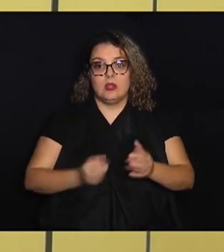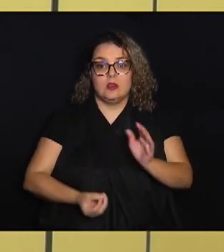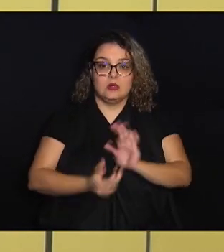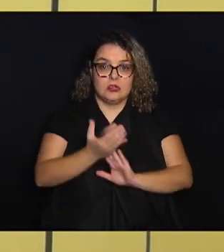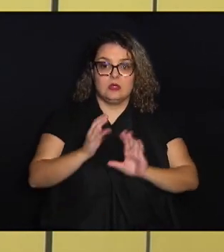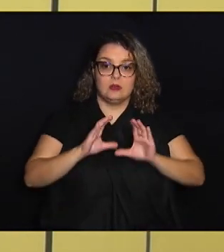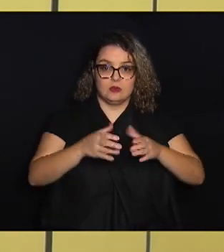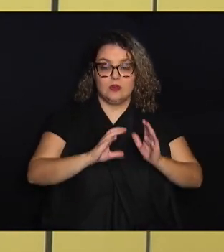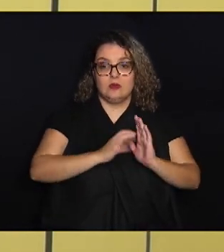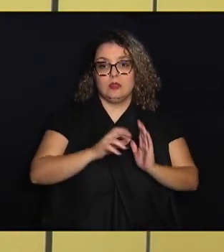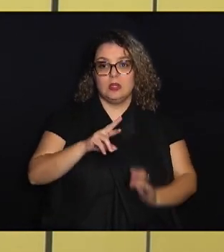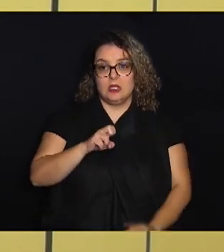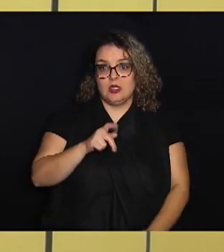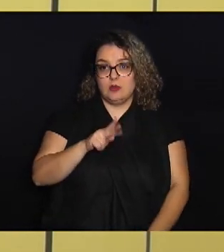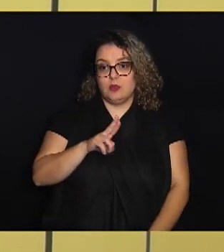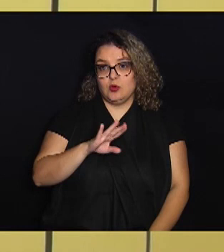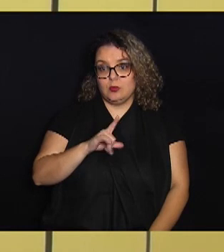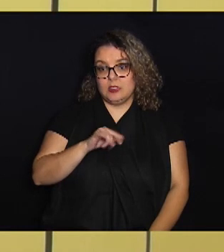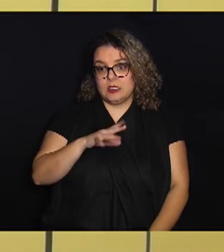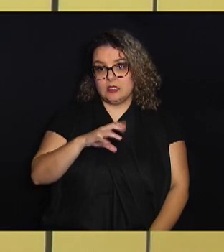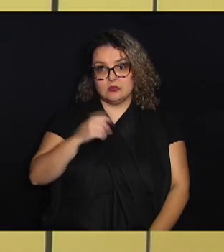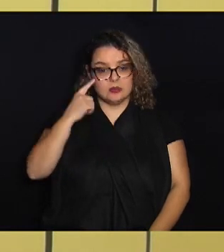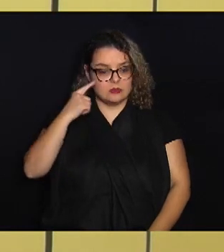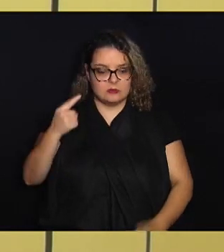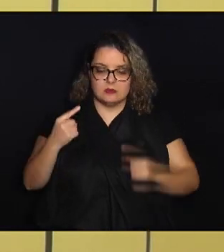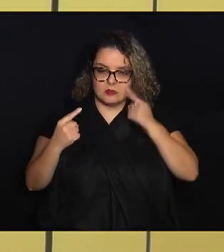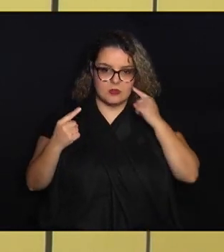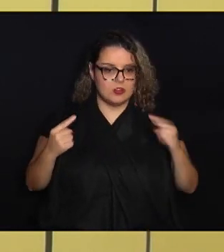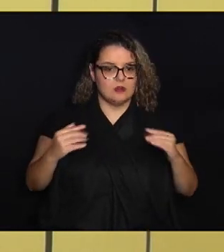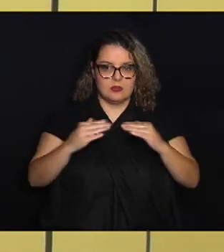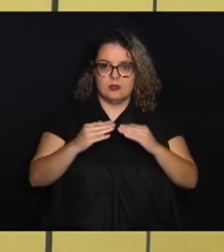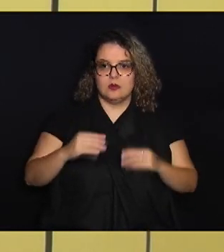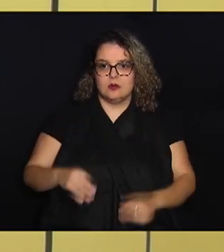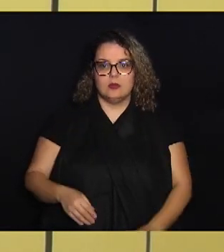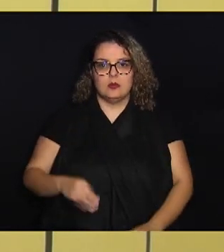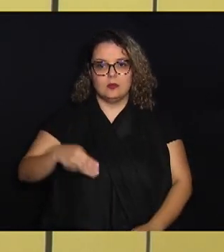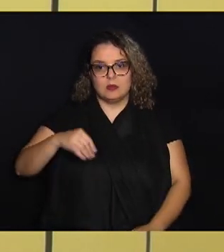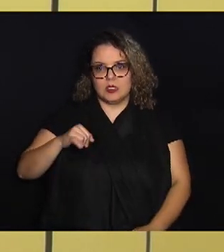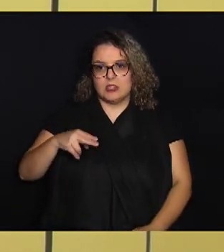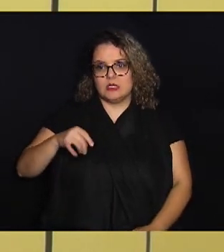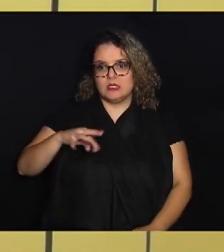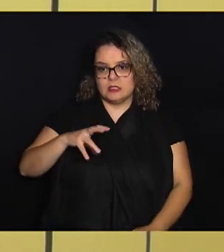o Partido Republicano, tinham as mesmas ideias, foram ministros juntos no início da República.